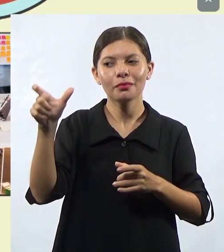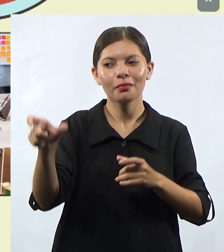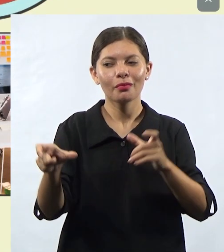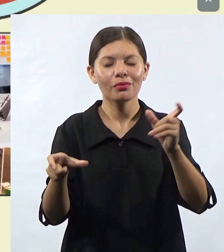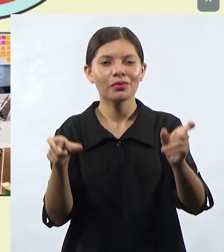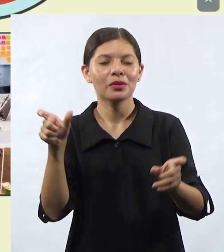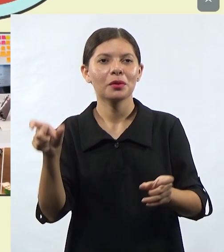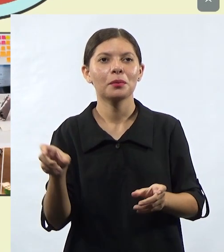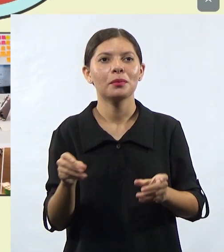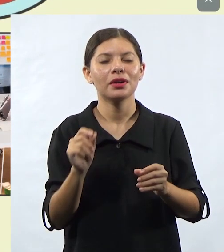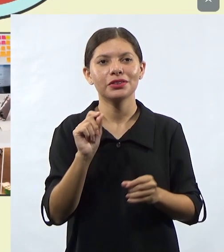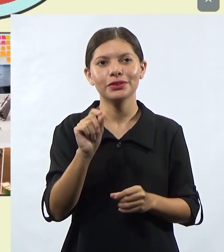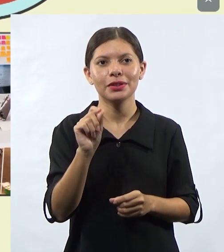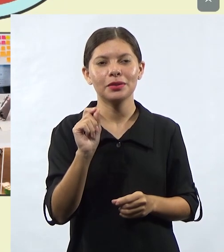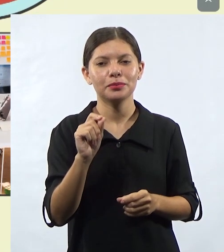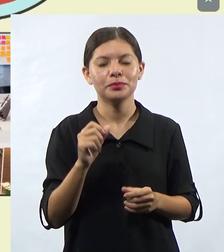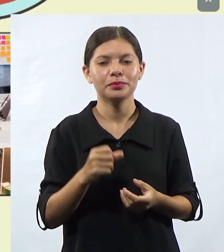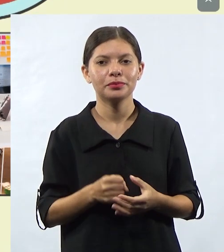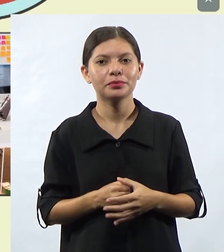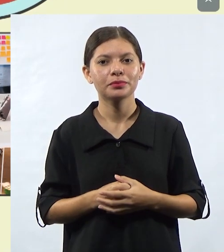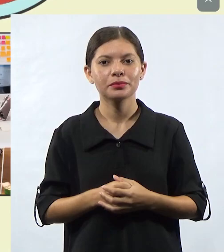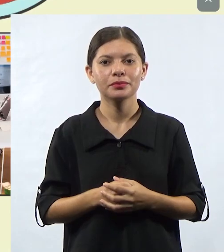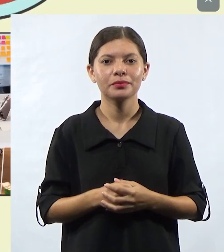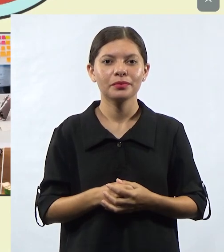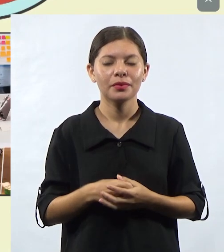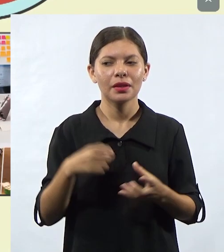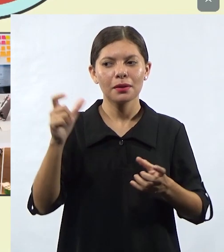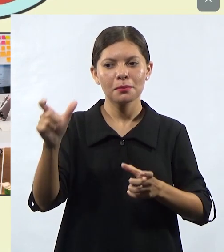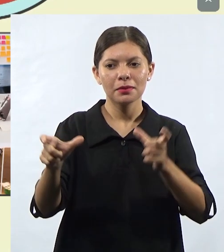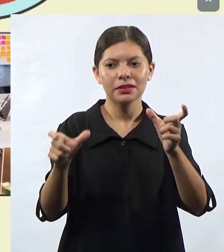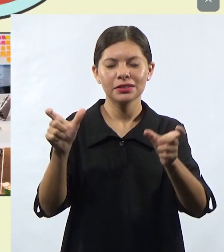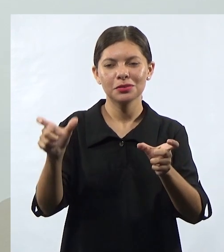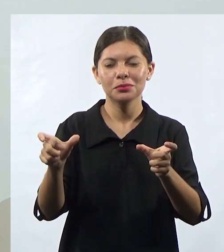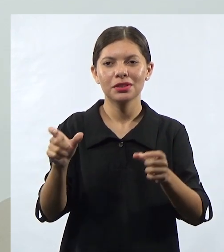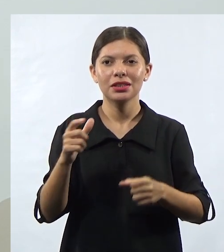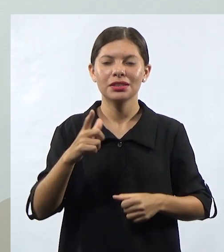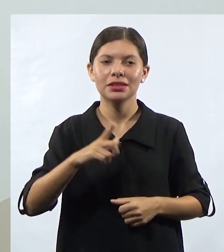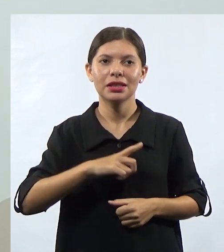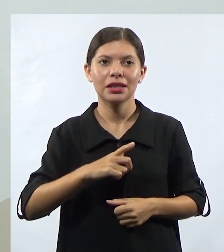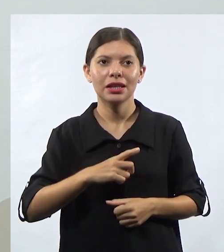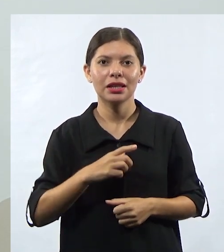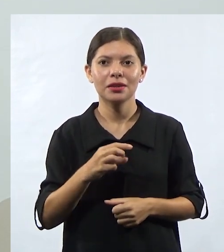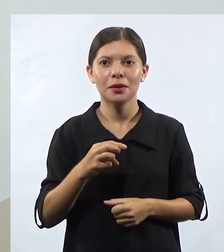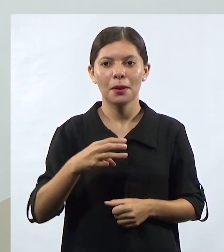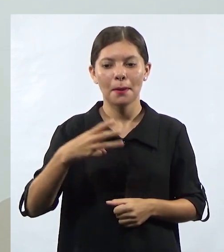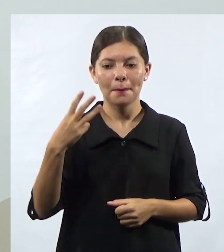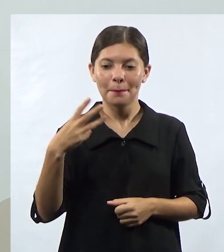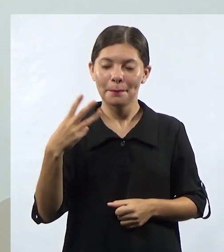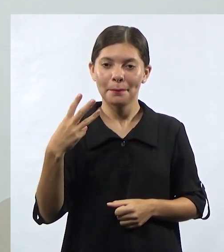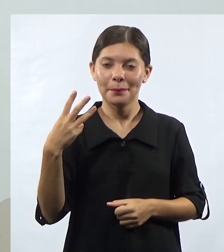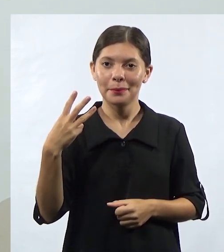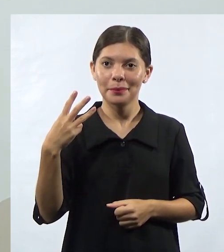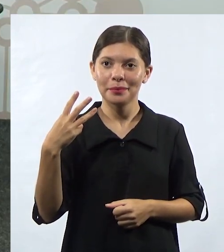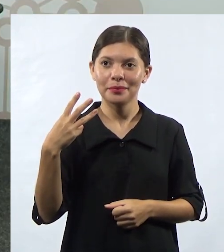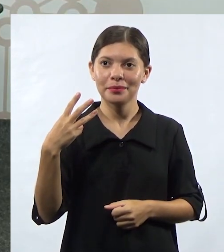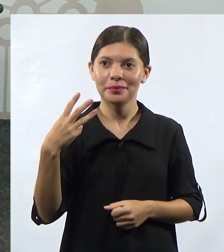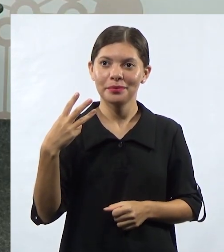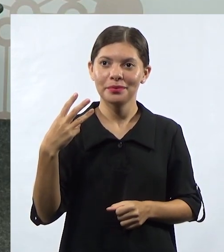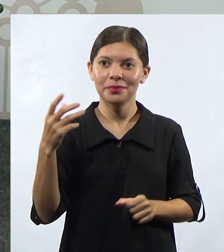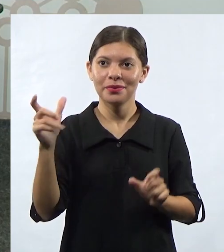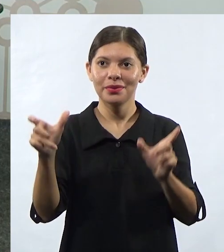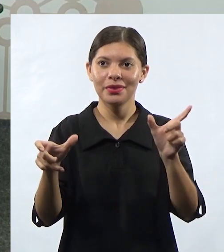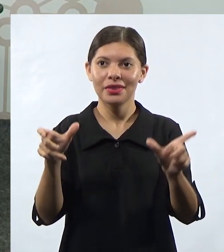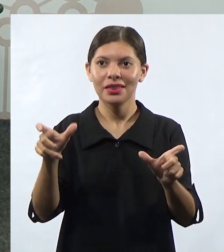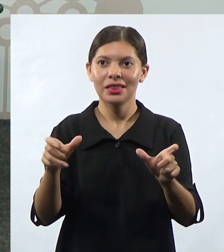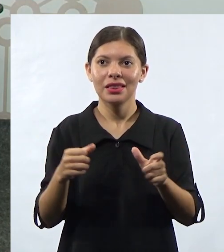você perguntou, né, Saulo? Quem são os participantes? Os participantes, nós temos basicamente 3 participantes. Mas você falou que não podia